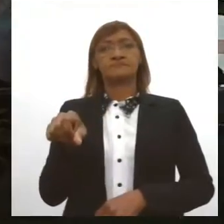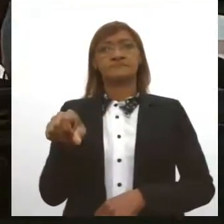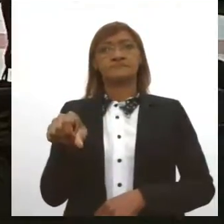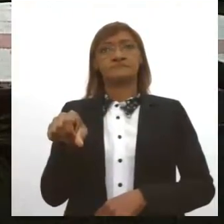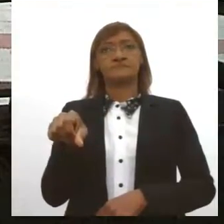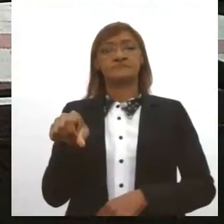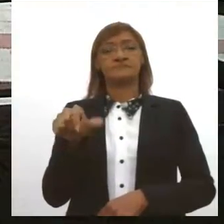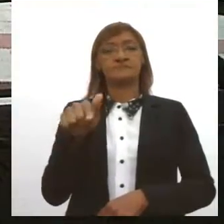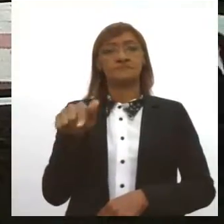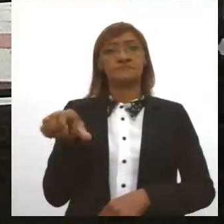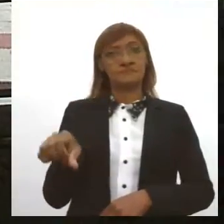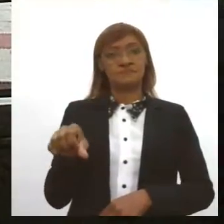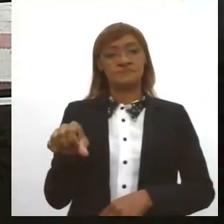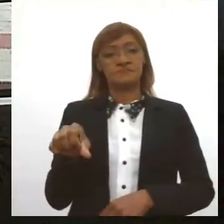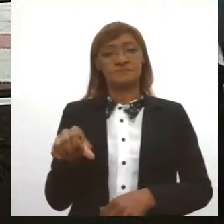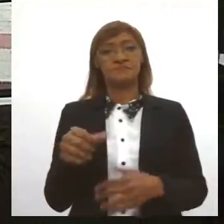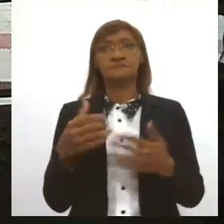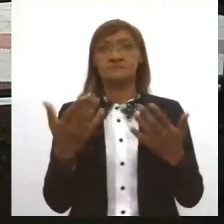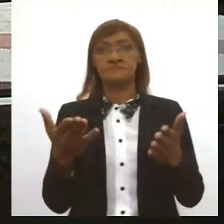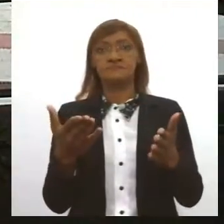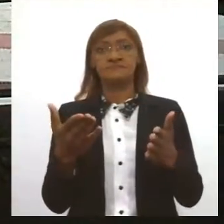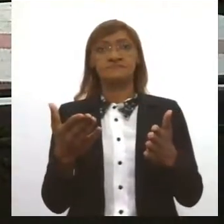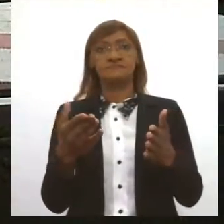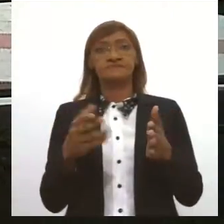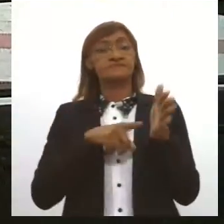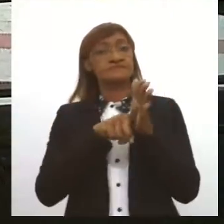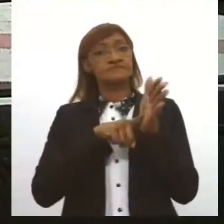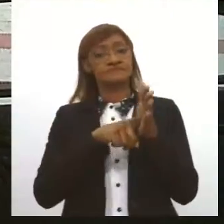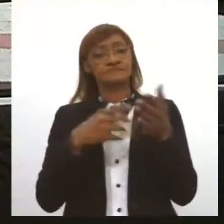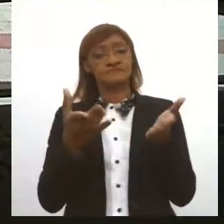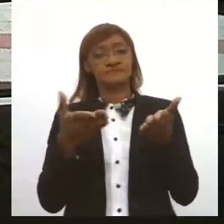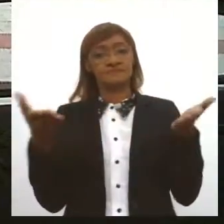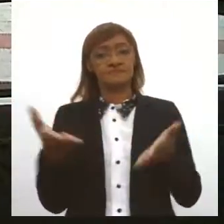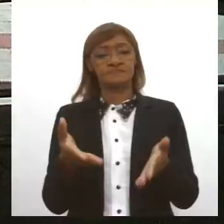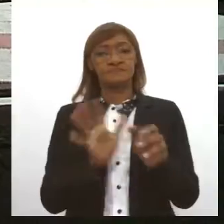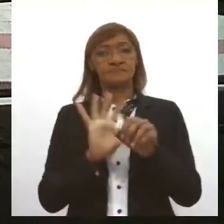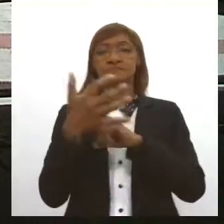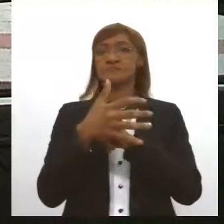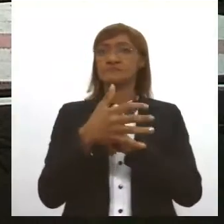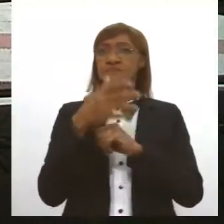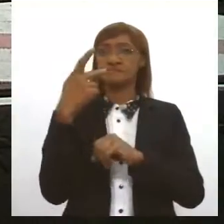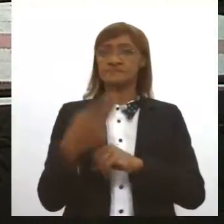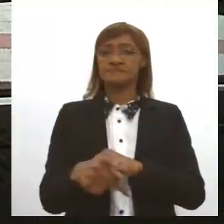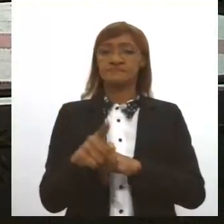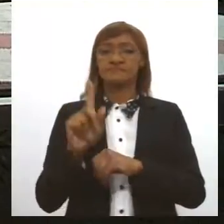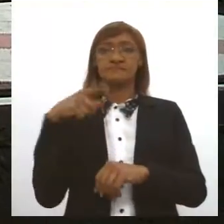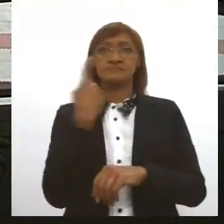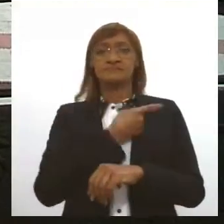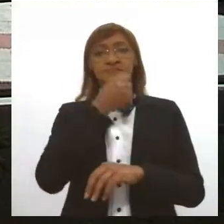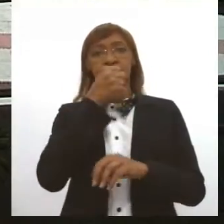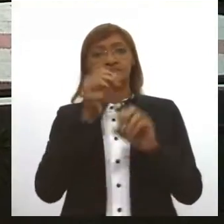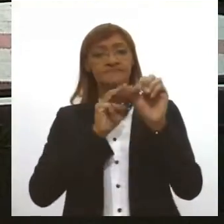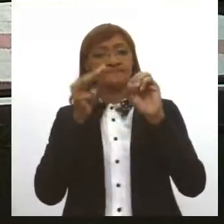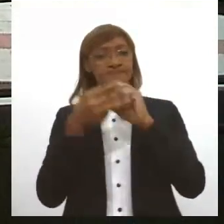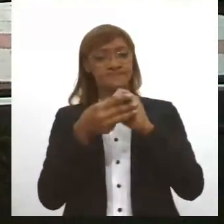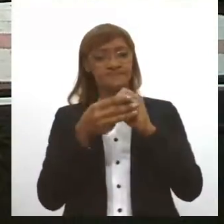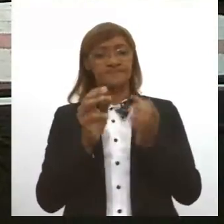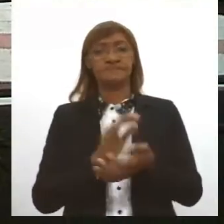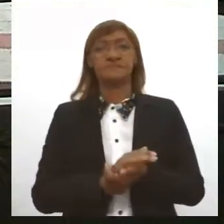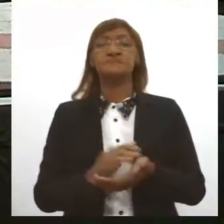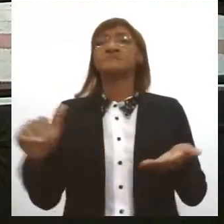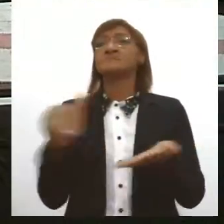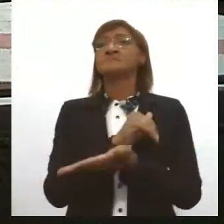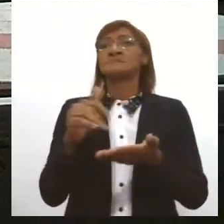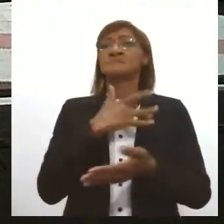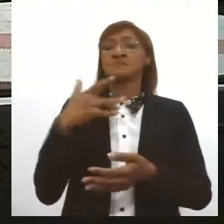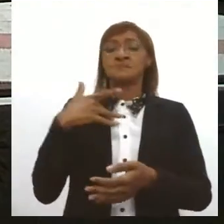20.979 doses. Está aí os dados, né, atualizados da Covid-19 aqui no nosso Alésia Notícia. E olha, a Secretaria de Saúde